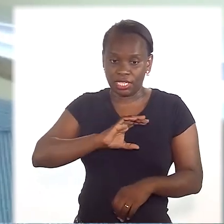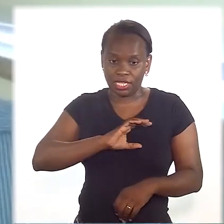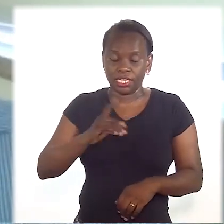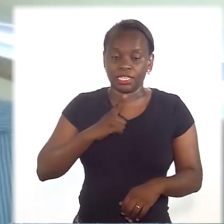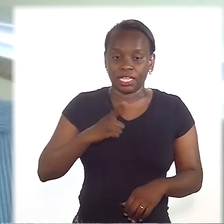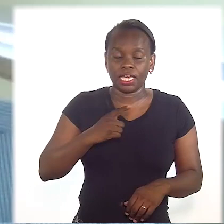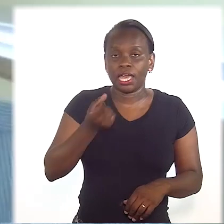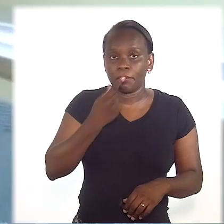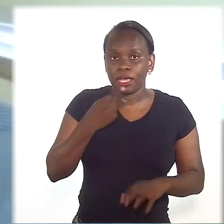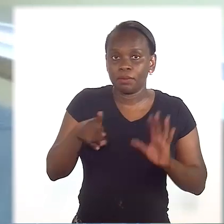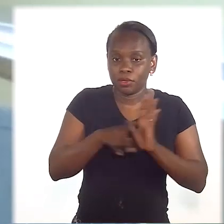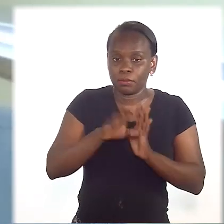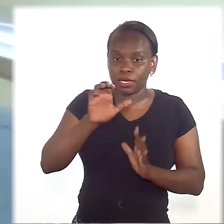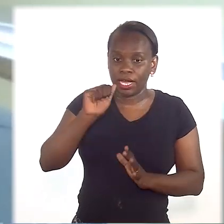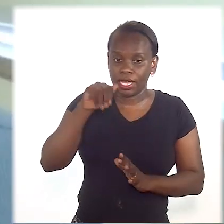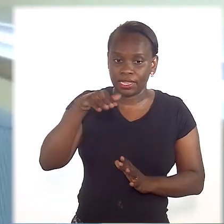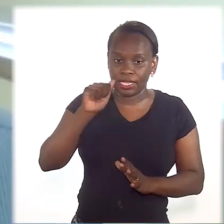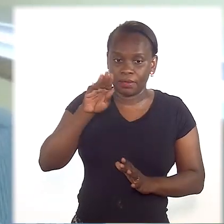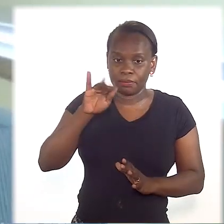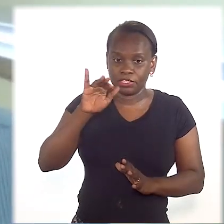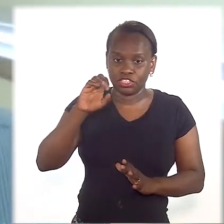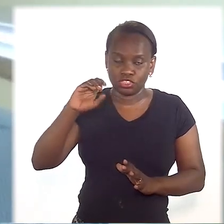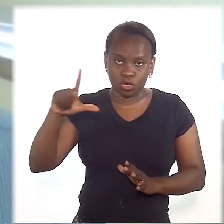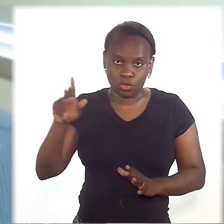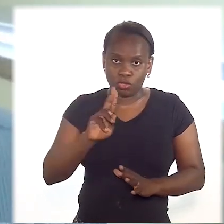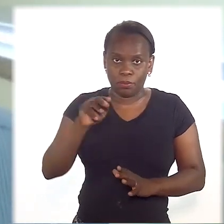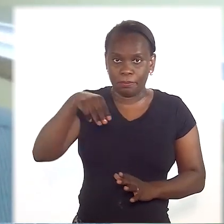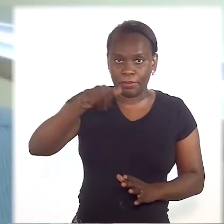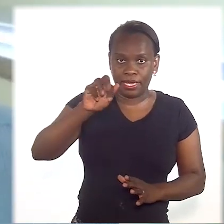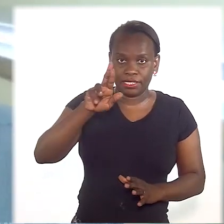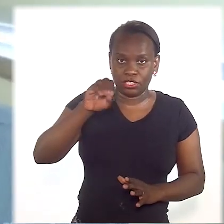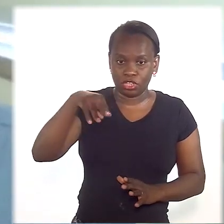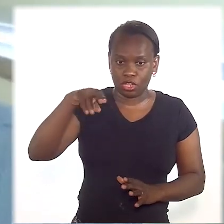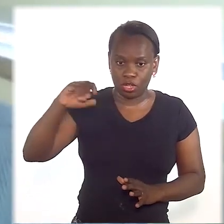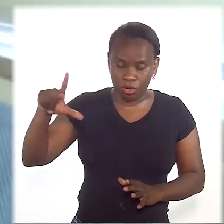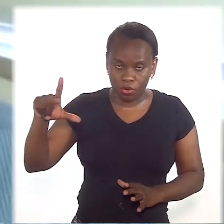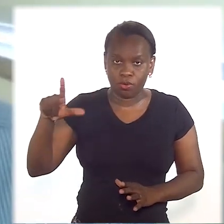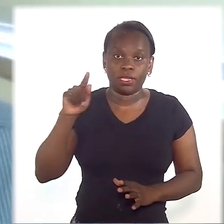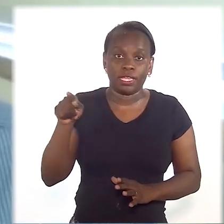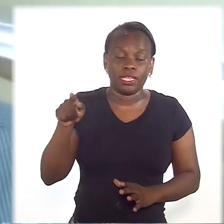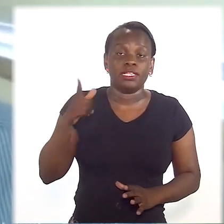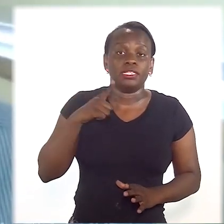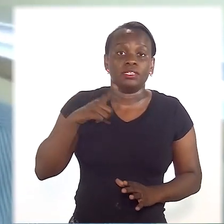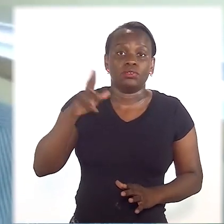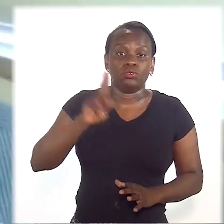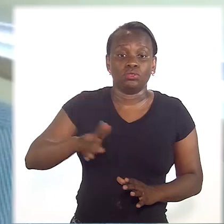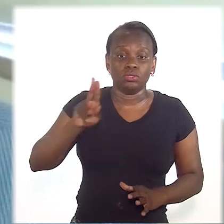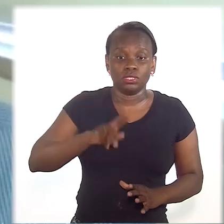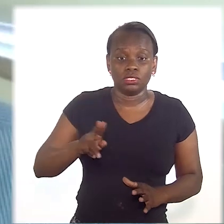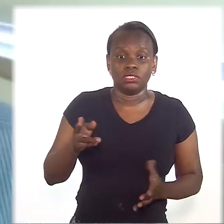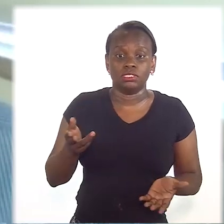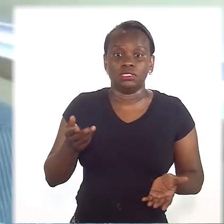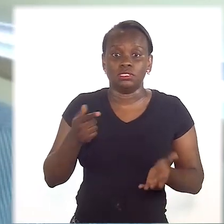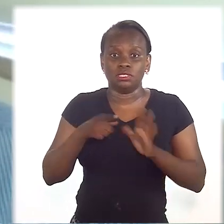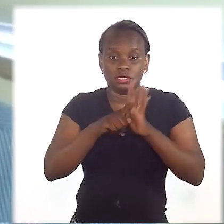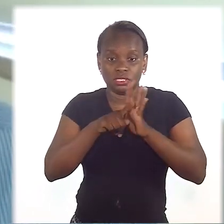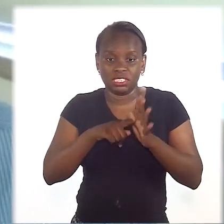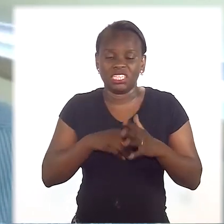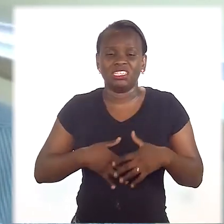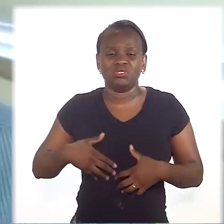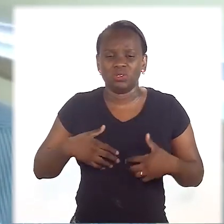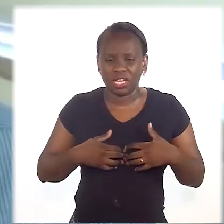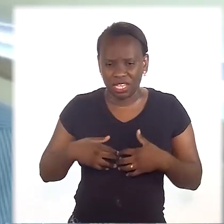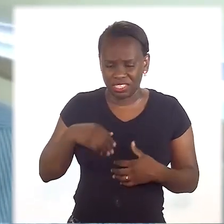temos uma medicação à base de canabidiol, que é o Marinol. É uma medicação utilizada para náuseas,